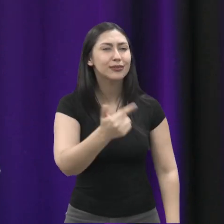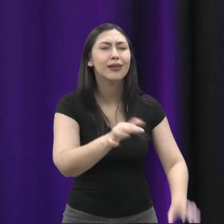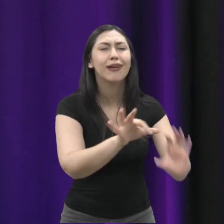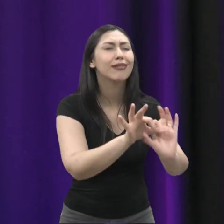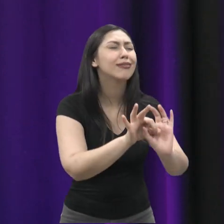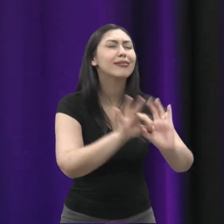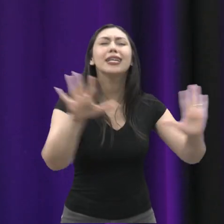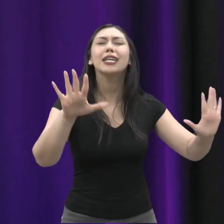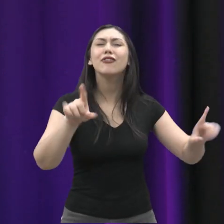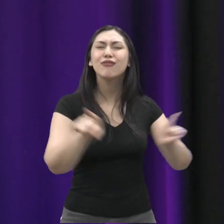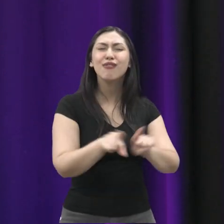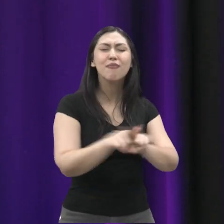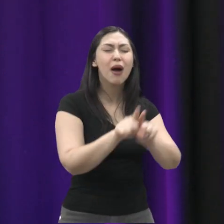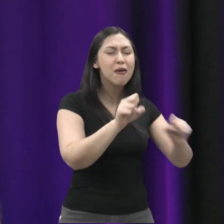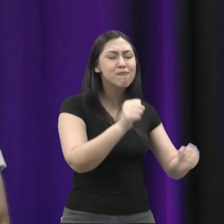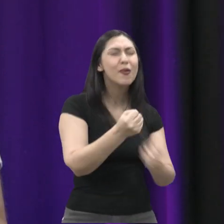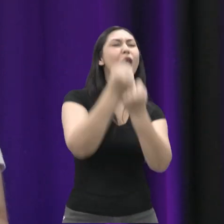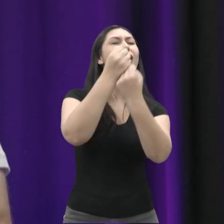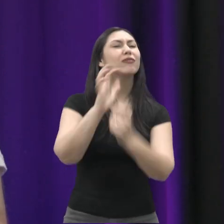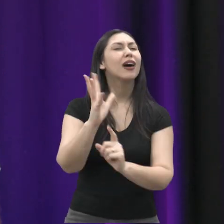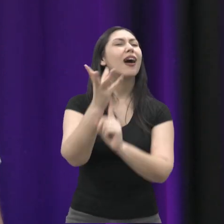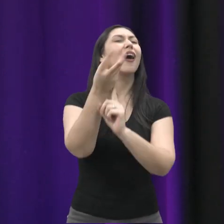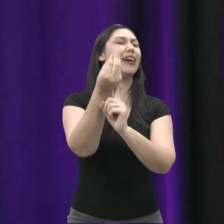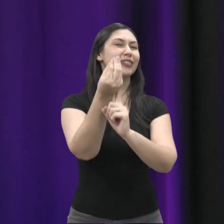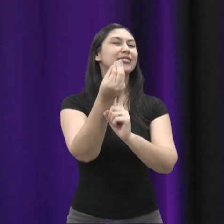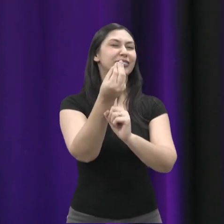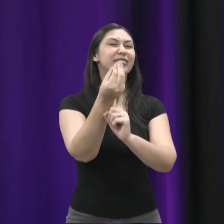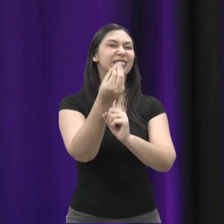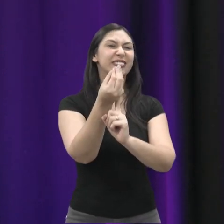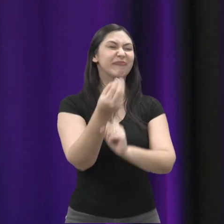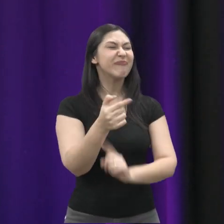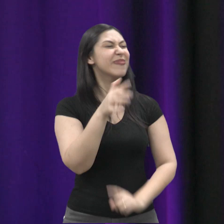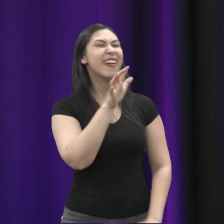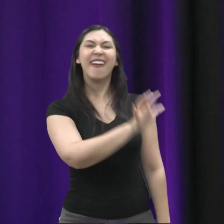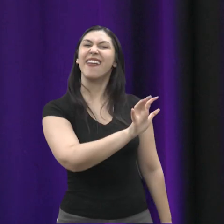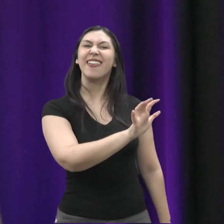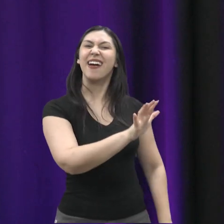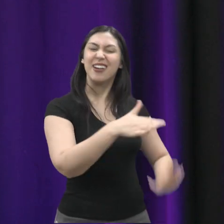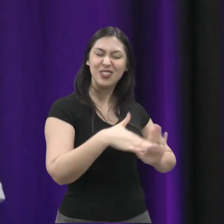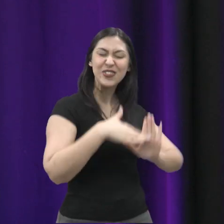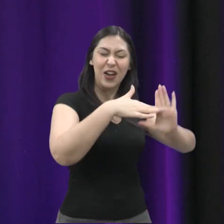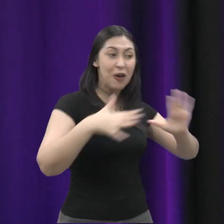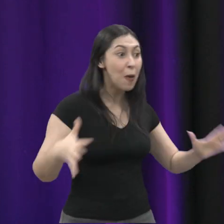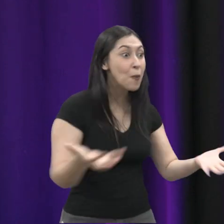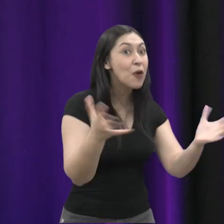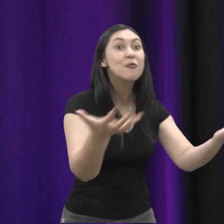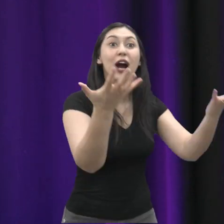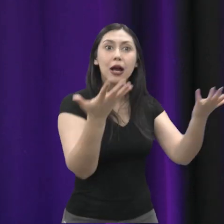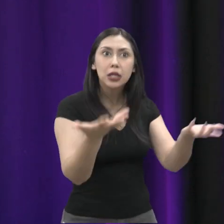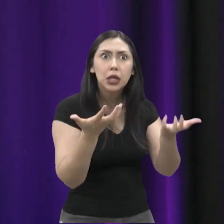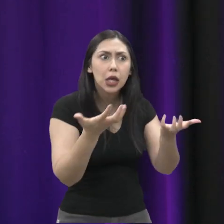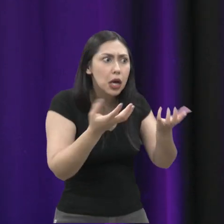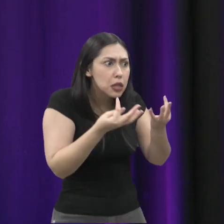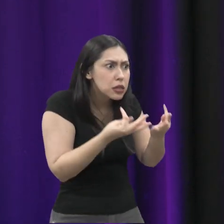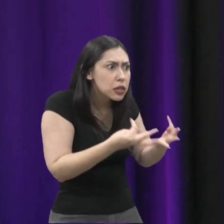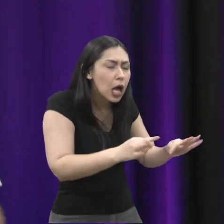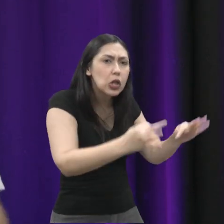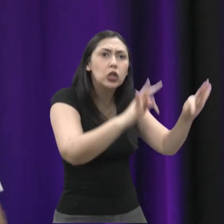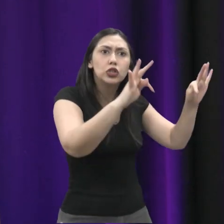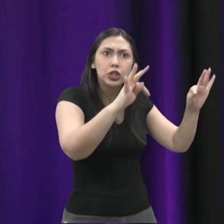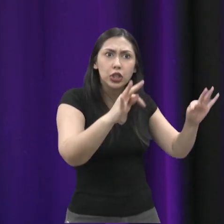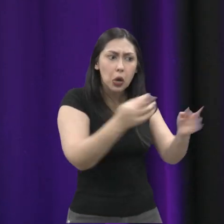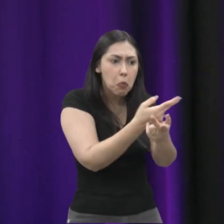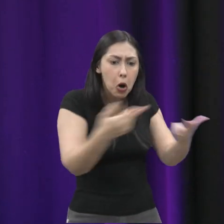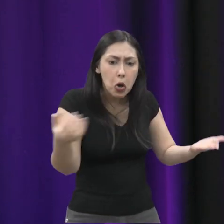imprensa, que era um grande patrono das artes. Eu costumo dizer que era um nerd, tanto na parte de gostar muito de novas tecnologias, de gostar